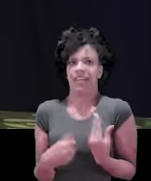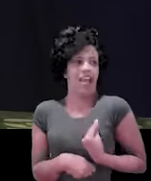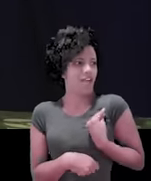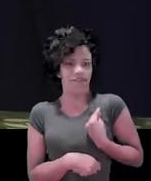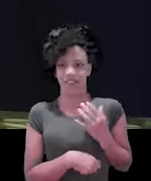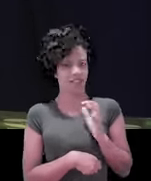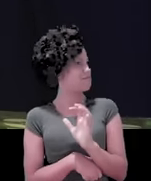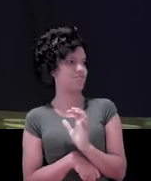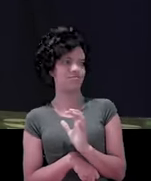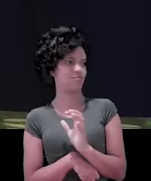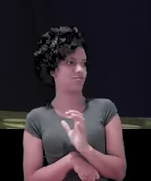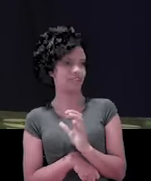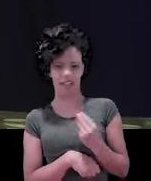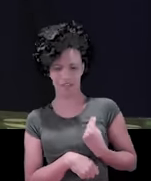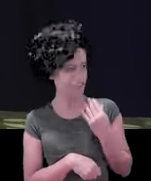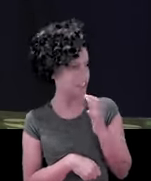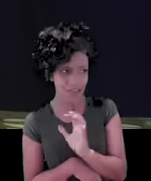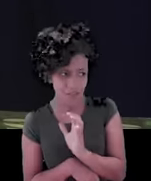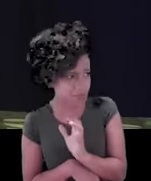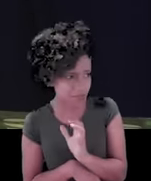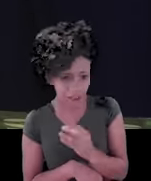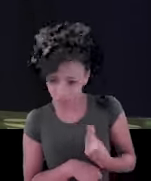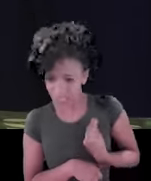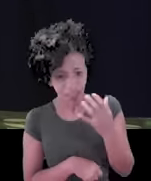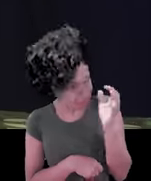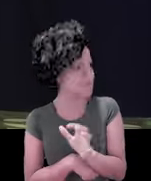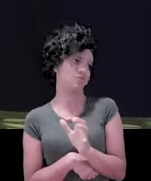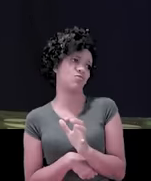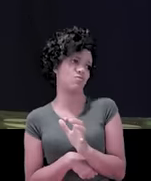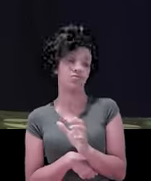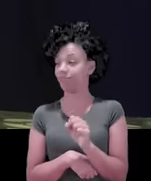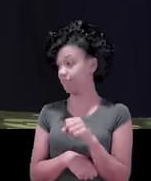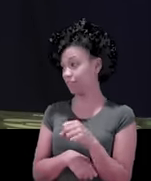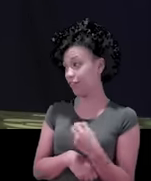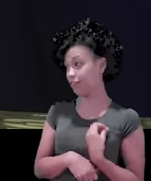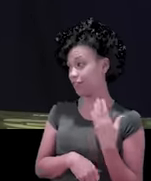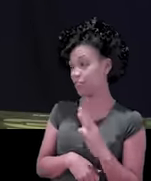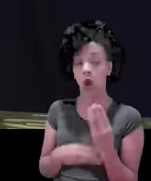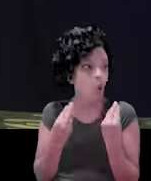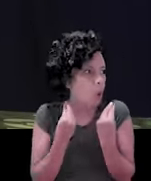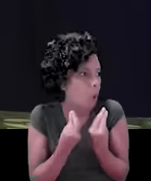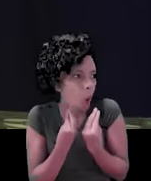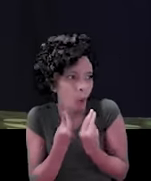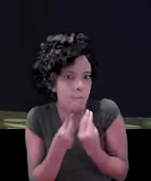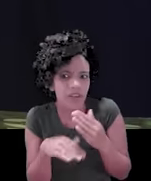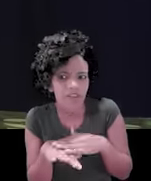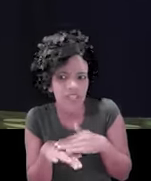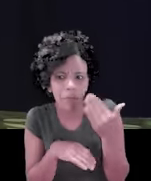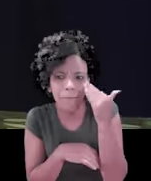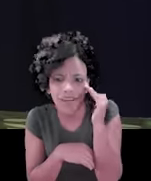vida é isso velho mas na vida é isso velho a vida isso como que a gente faz